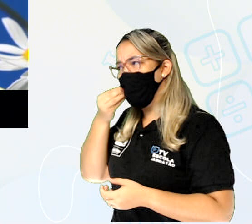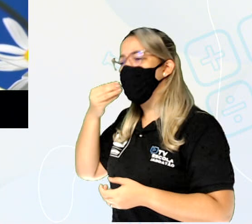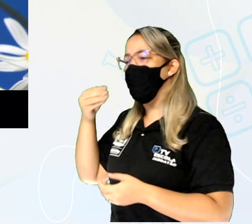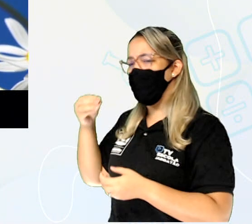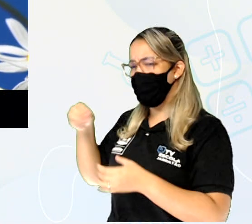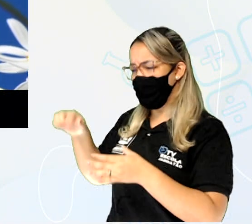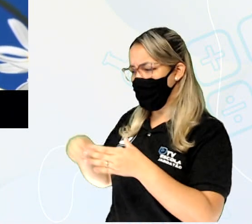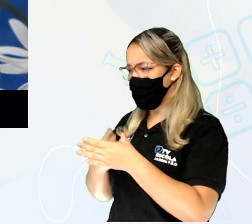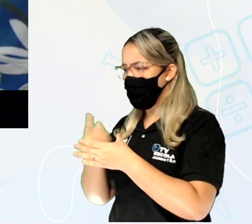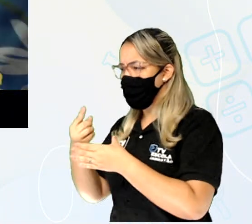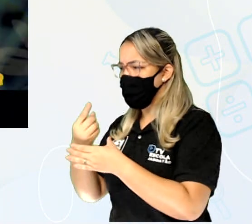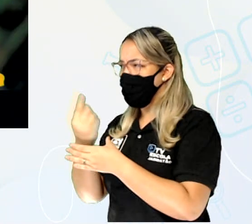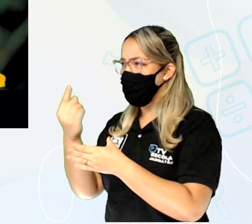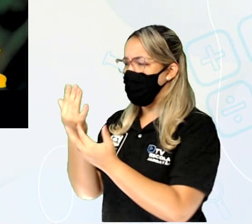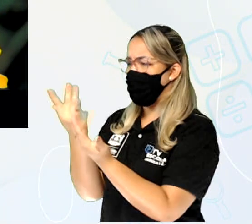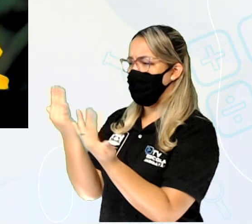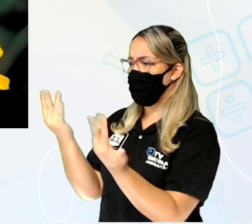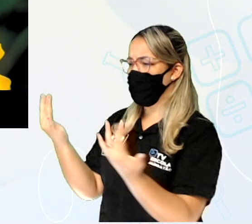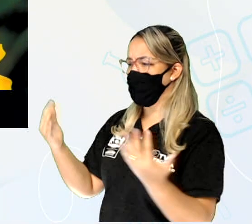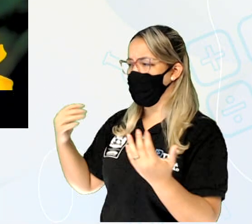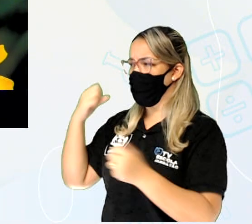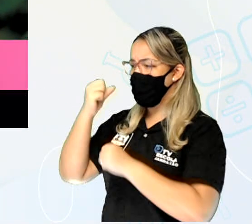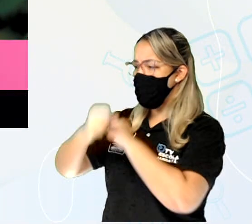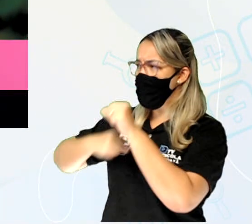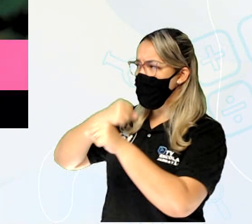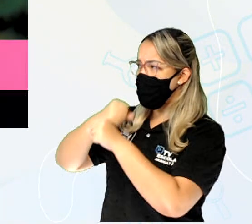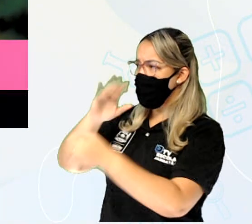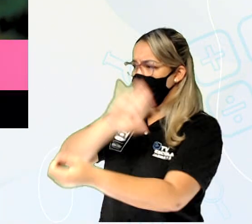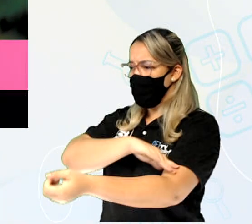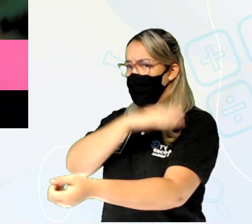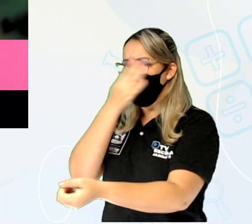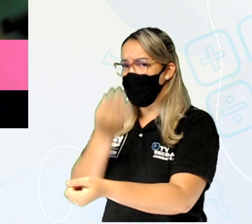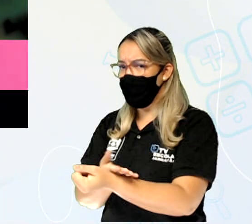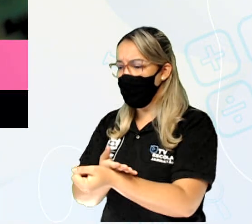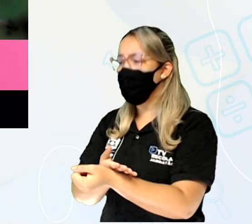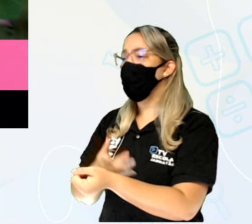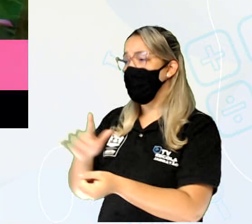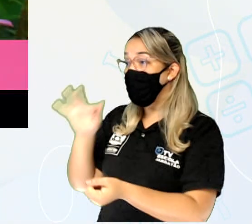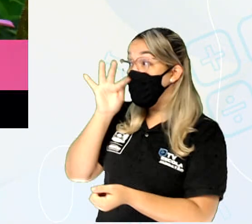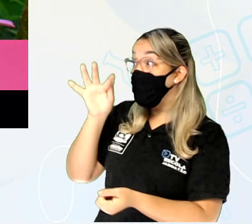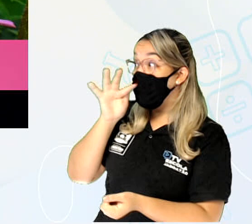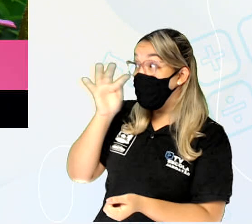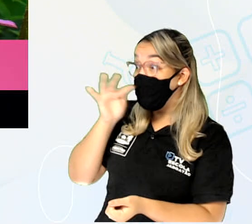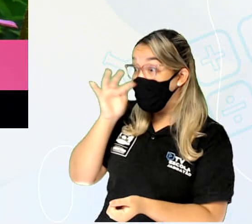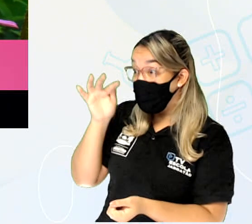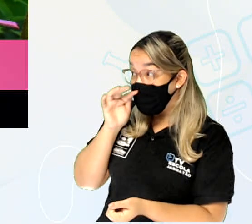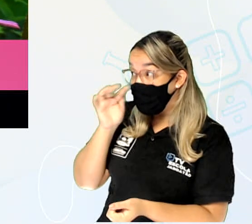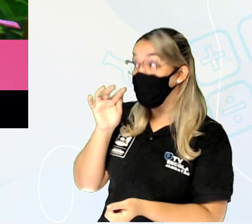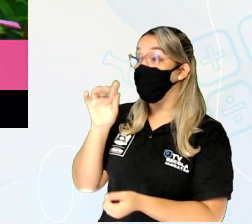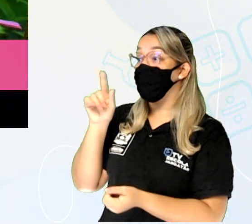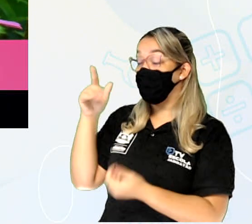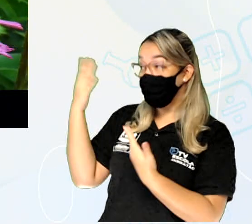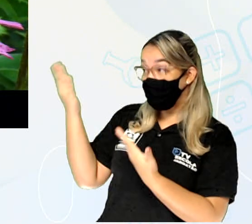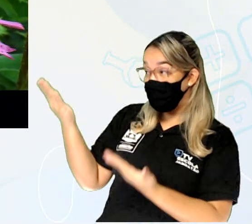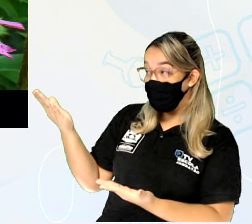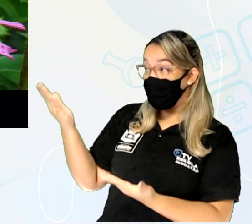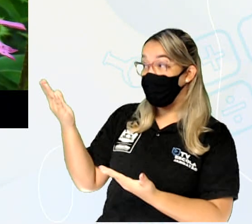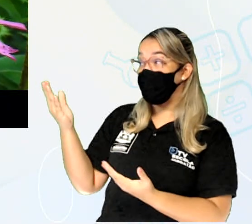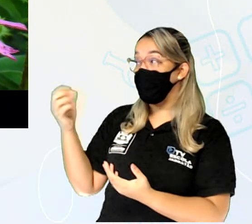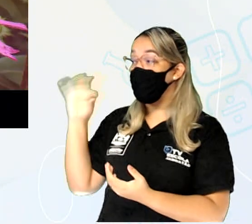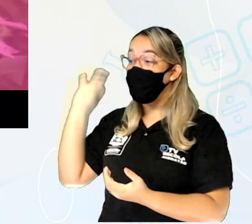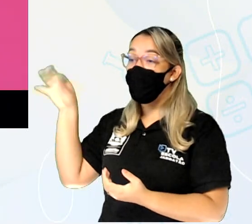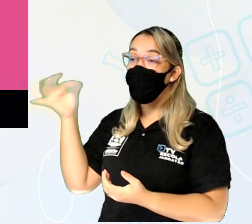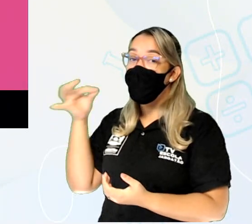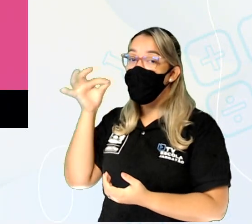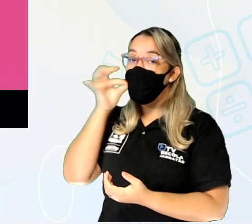sua região e florescer o ano todo. São as flores perenes, que são uma fonte constante de alimento para as abelhas. Se